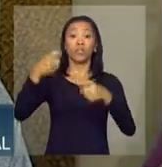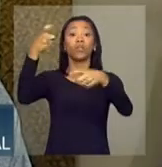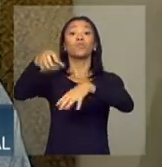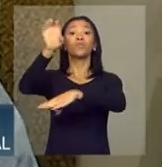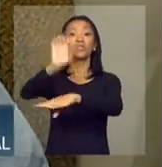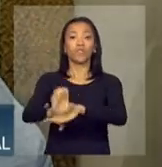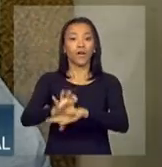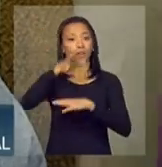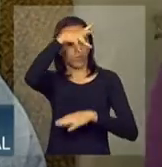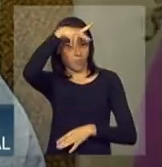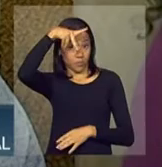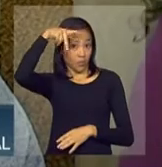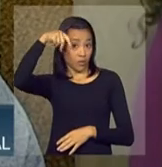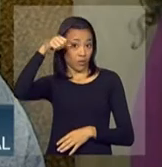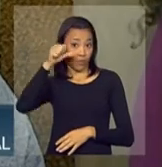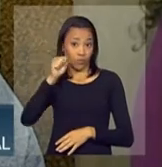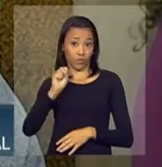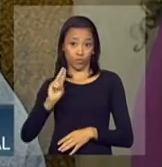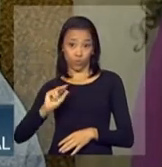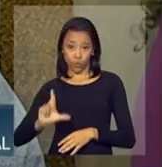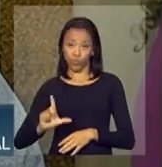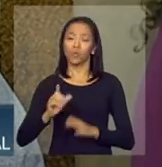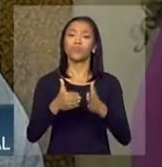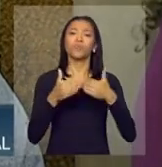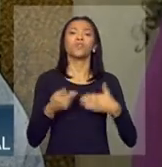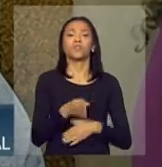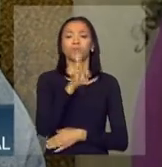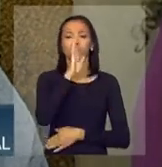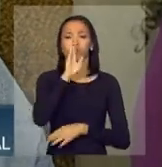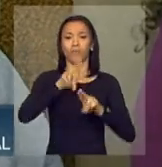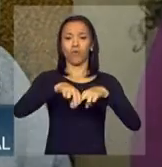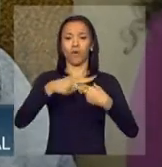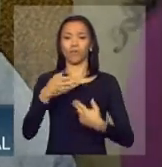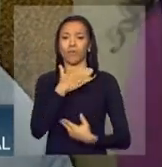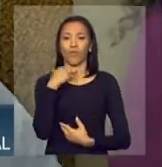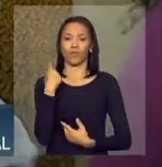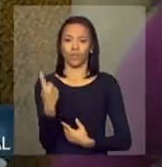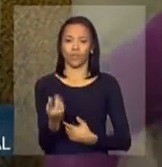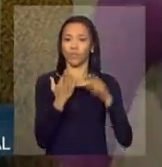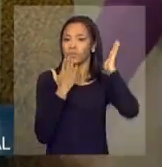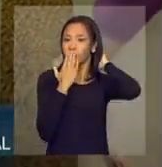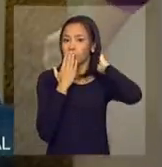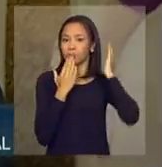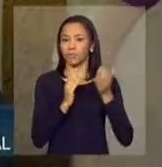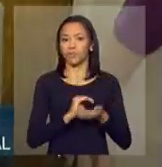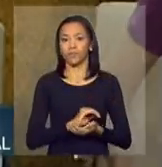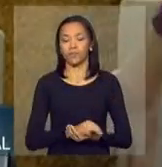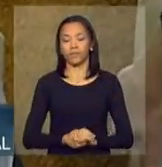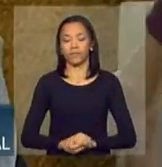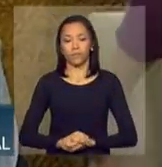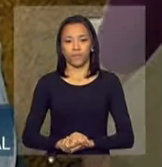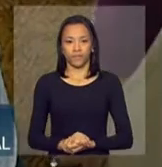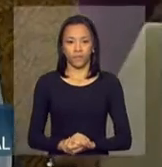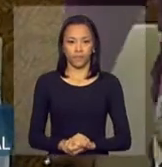do Sul. Quero pedir um minuto de silêncio pela morte desse indígena.